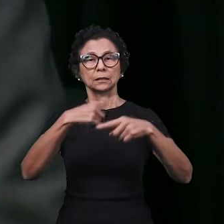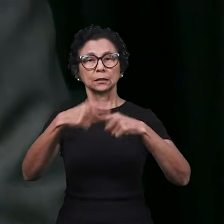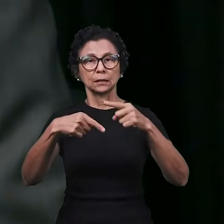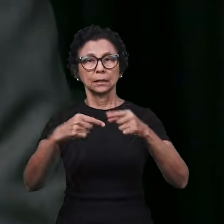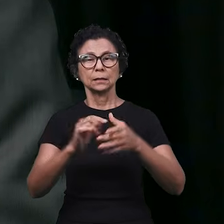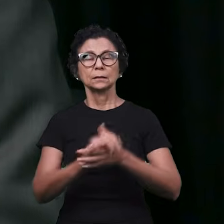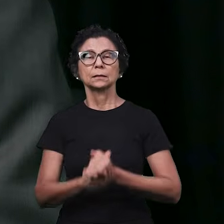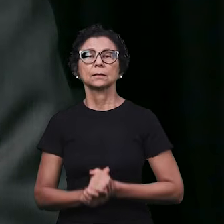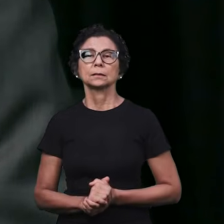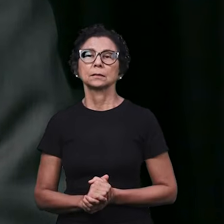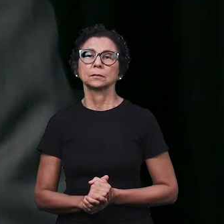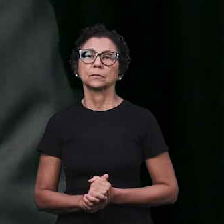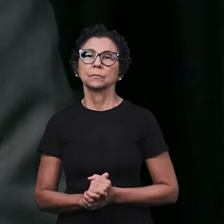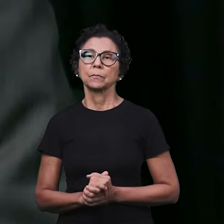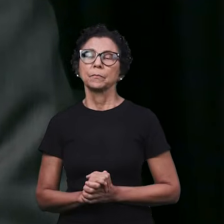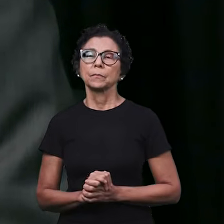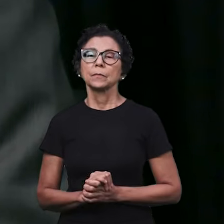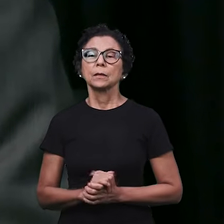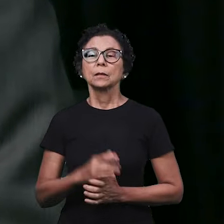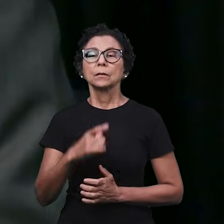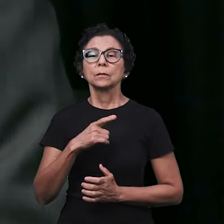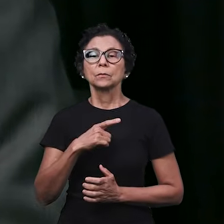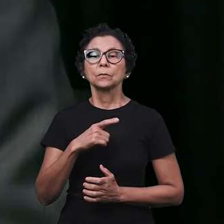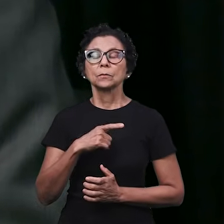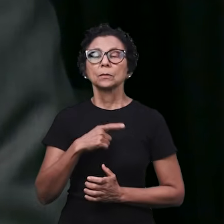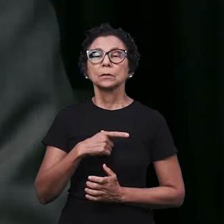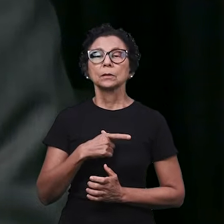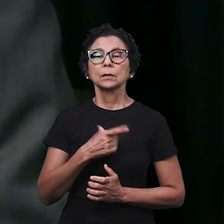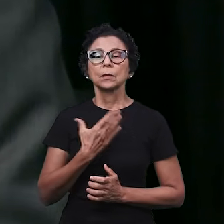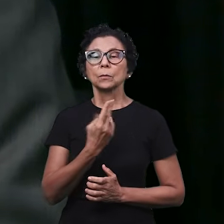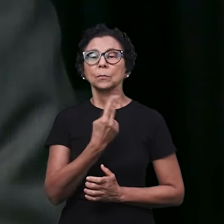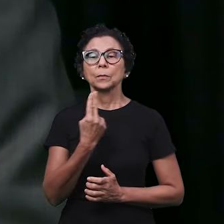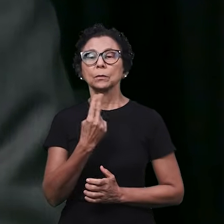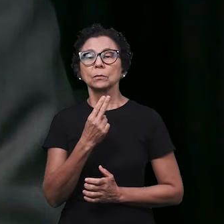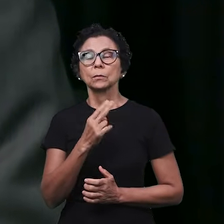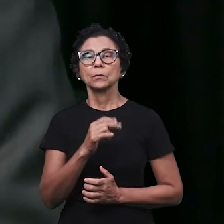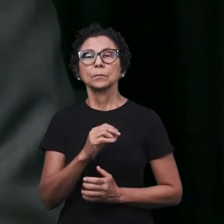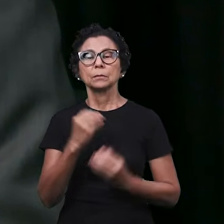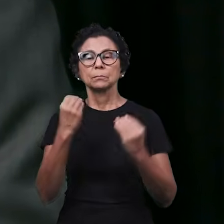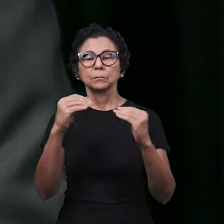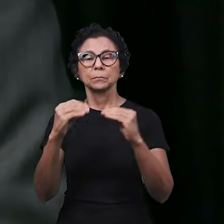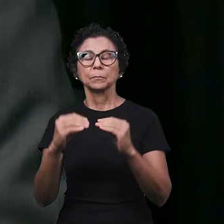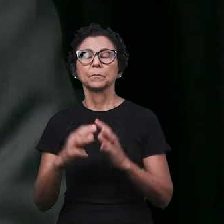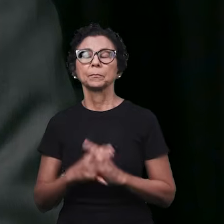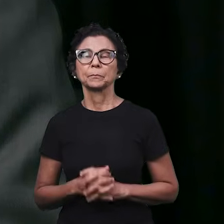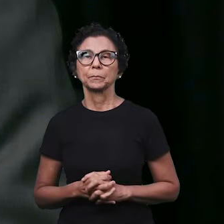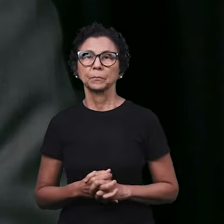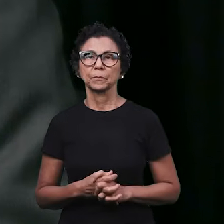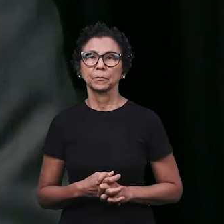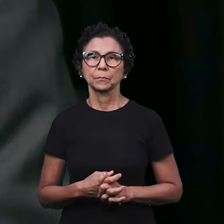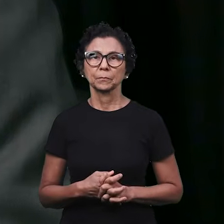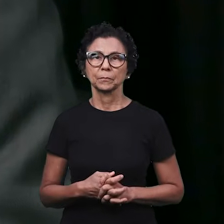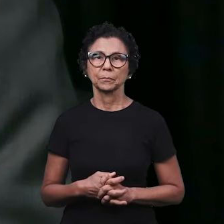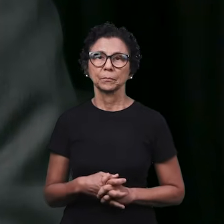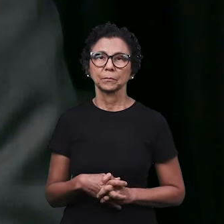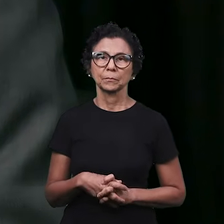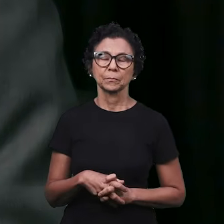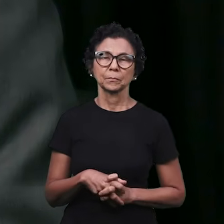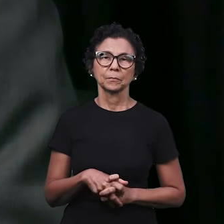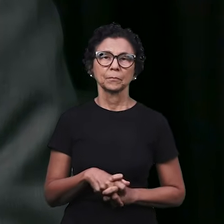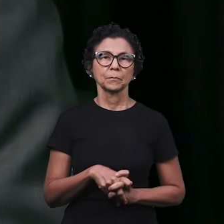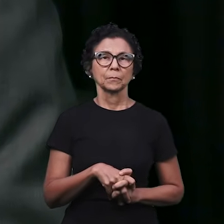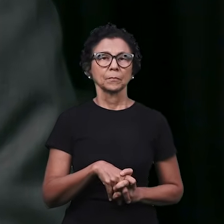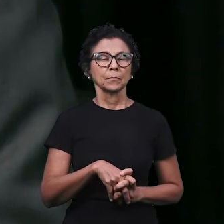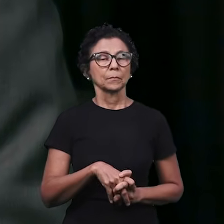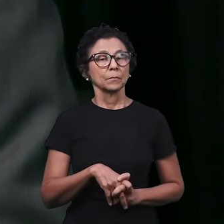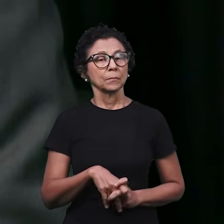Eu gosto muito de um versículo, minhas ovelhas até falam, o senhor repete muito esse versículo, mas eu acho ele maravilhoso. Cristo em nós é a esperança